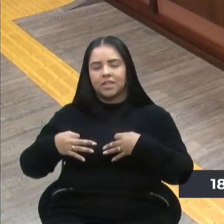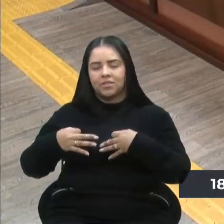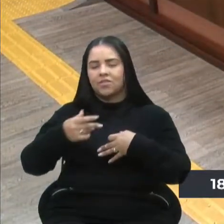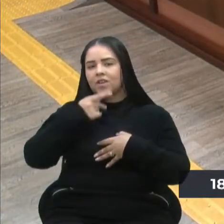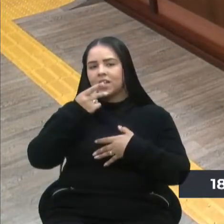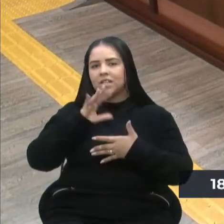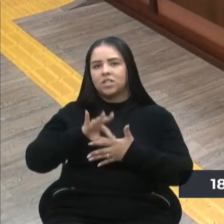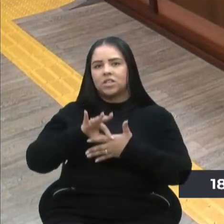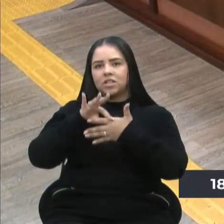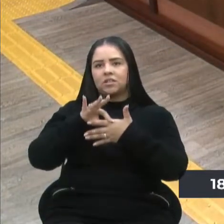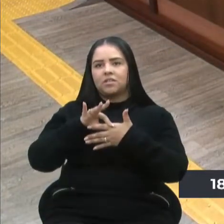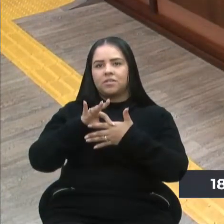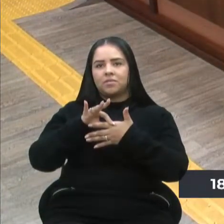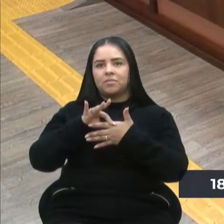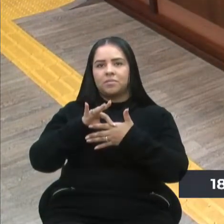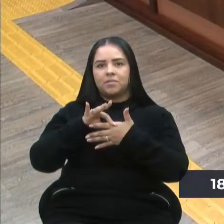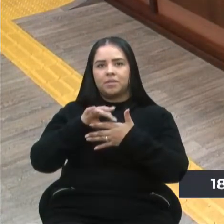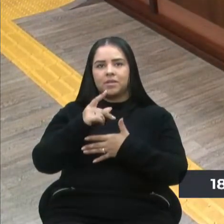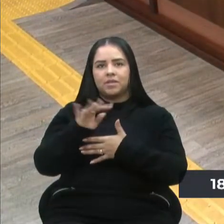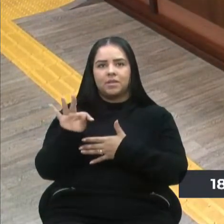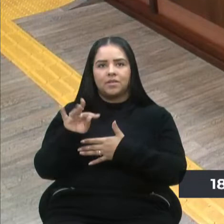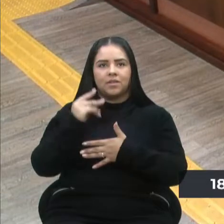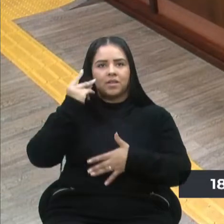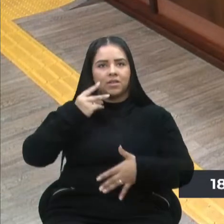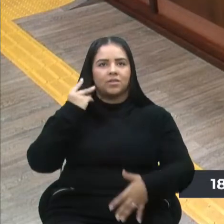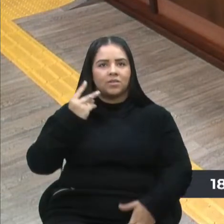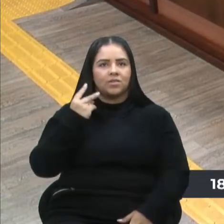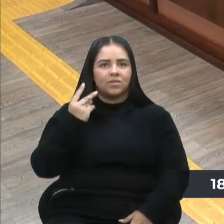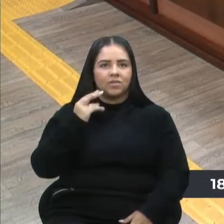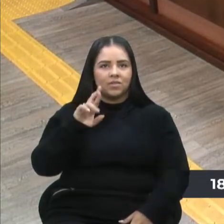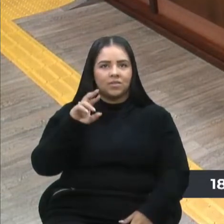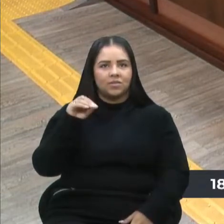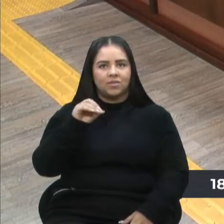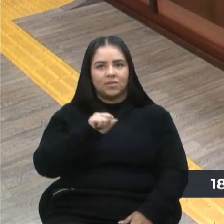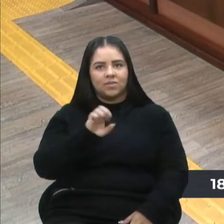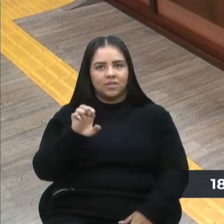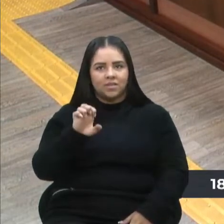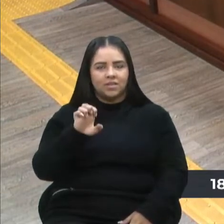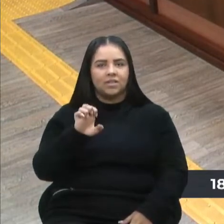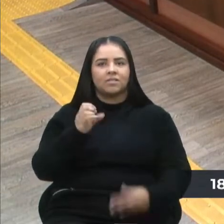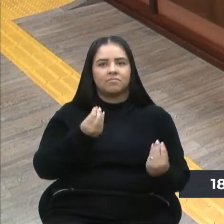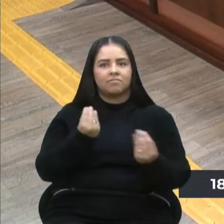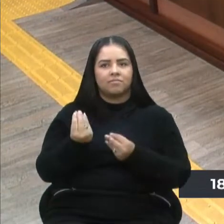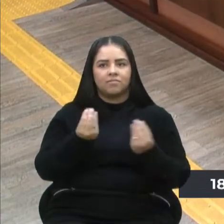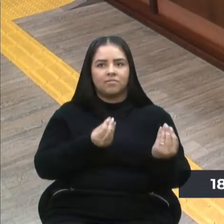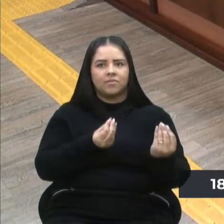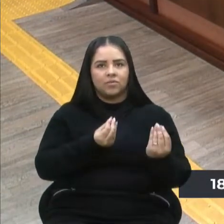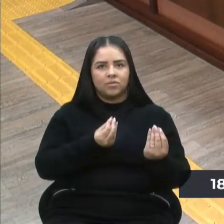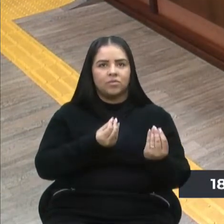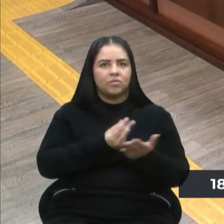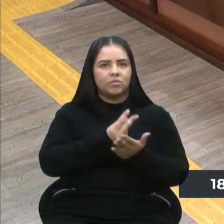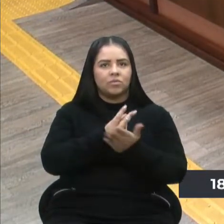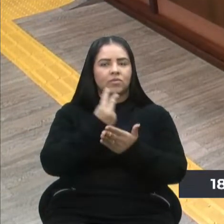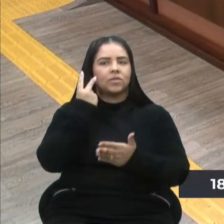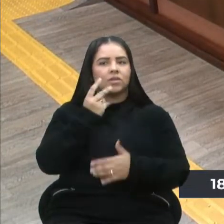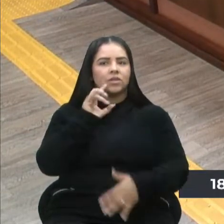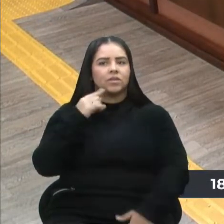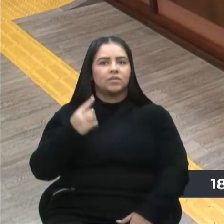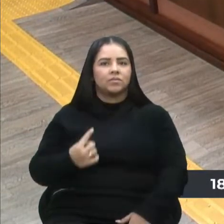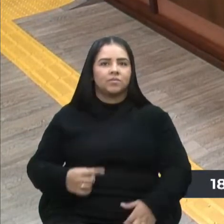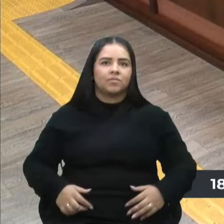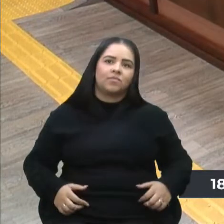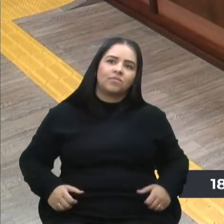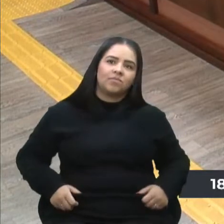PDT permanece com a palavra a vereadora Rose, cedência à parte a vereadora Denise.